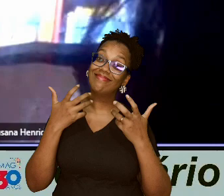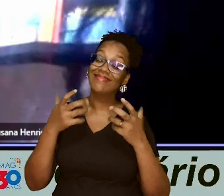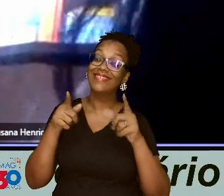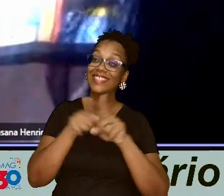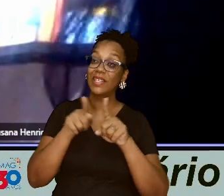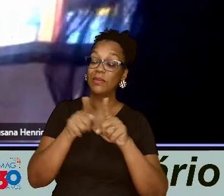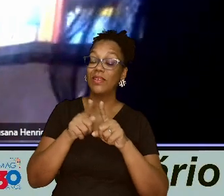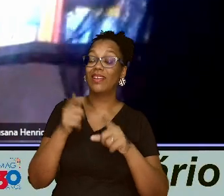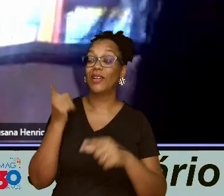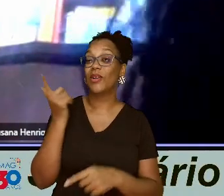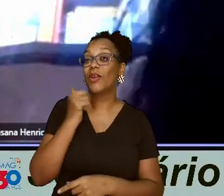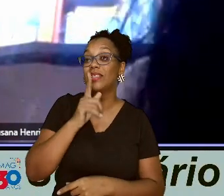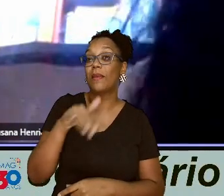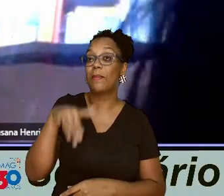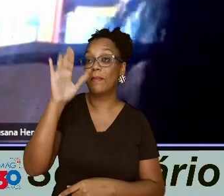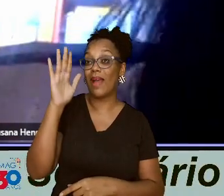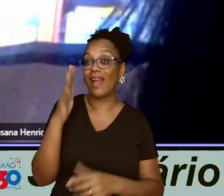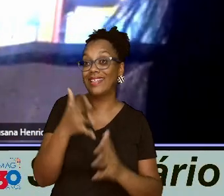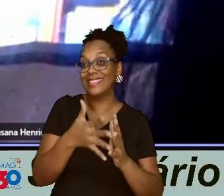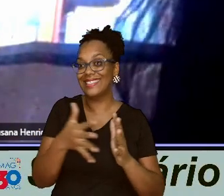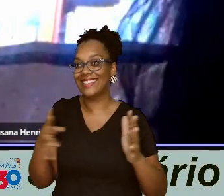adotado mais em longa escala